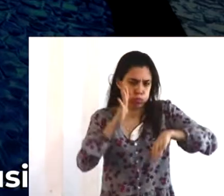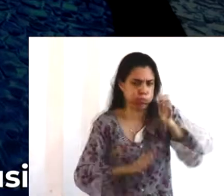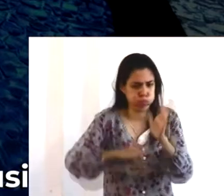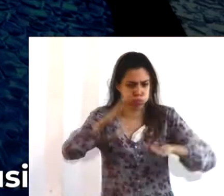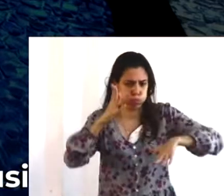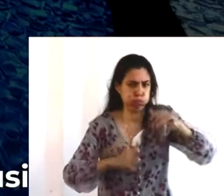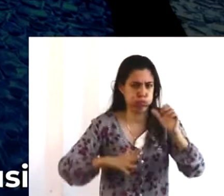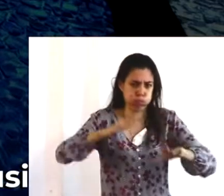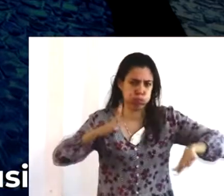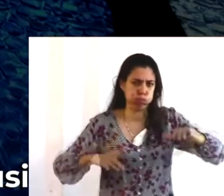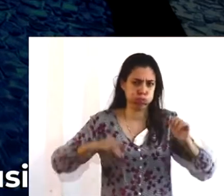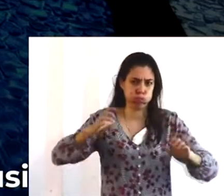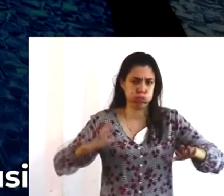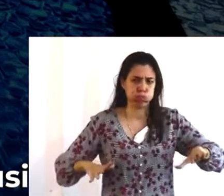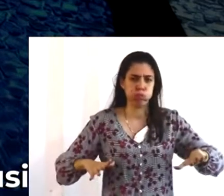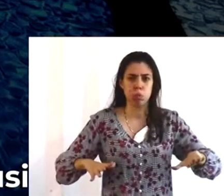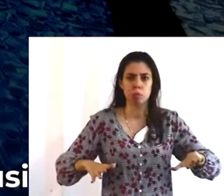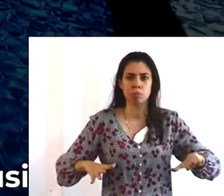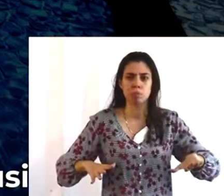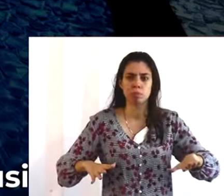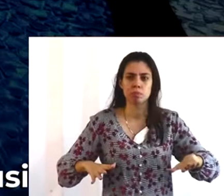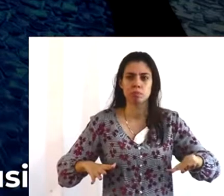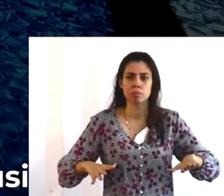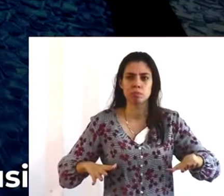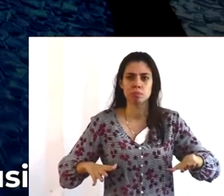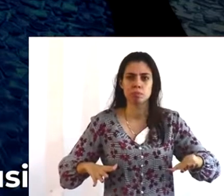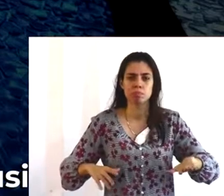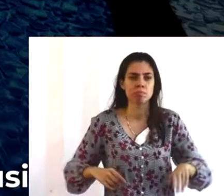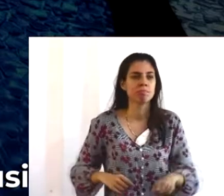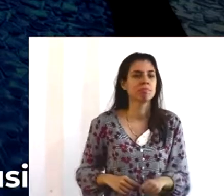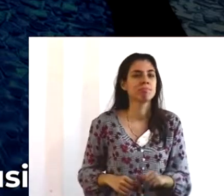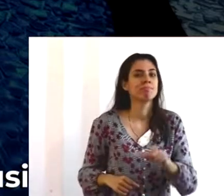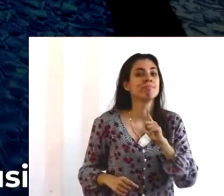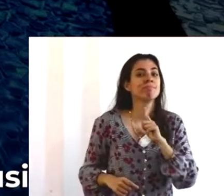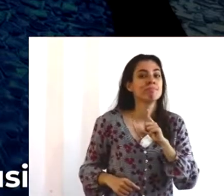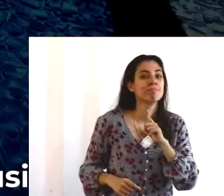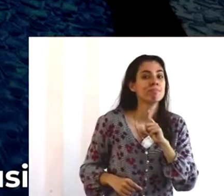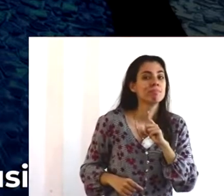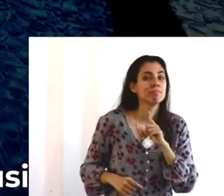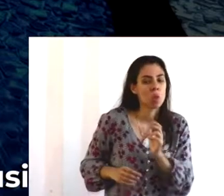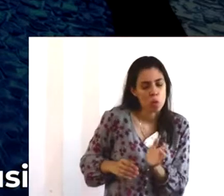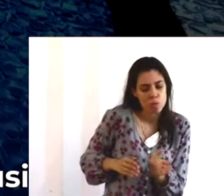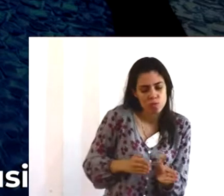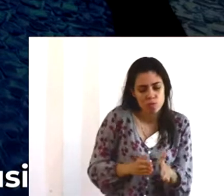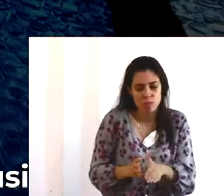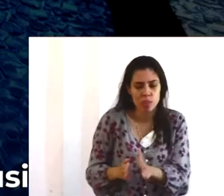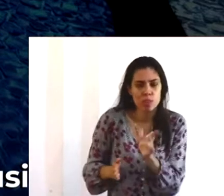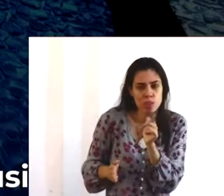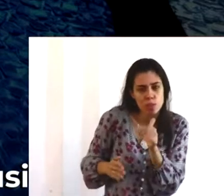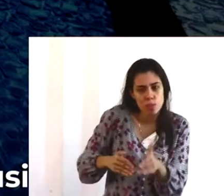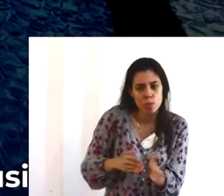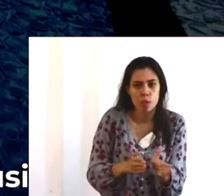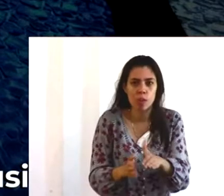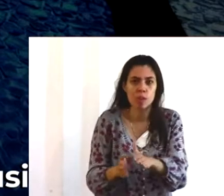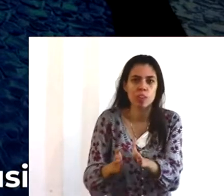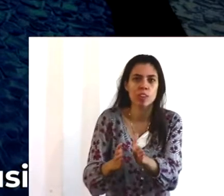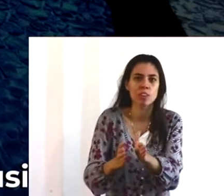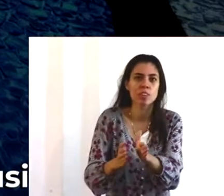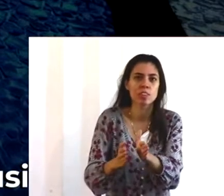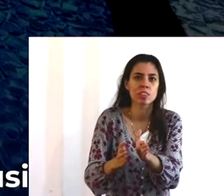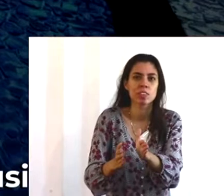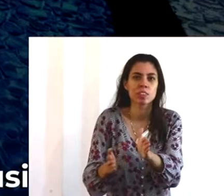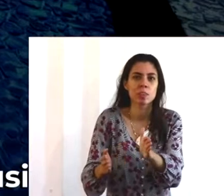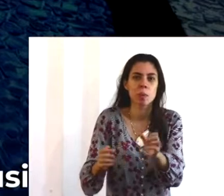e na sua fúria os montes se estremeçam. Há um rio cujas correntes alegram a cidade de Deus, o santuário